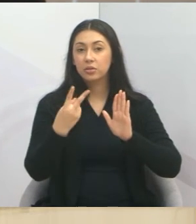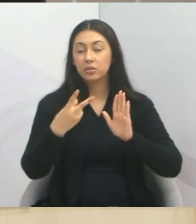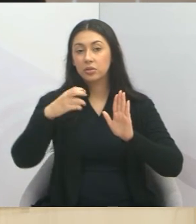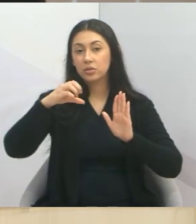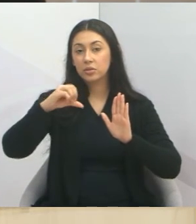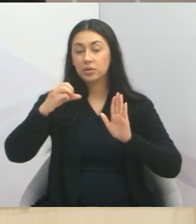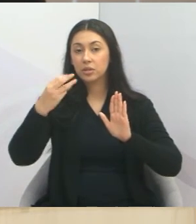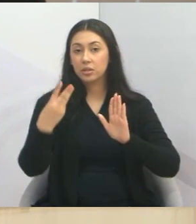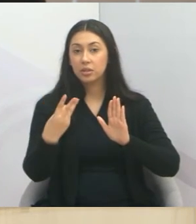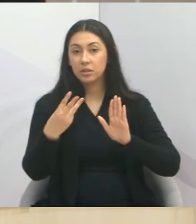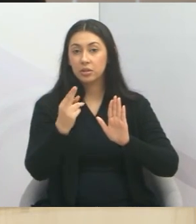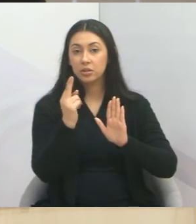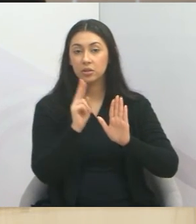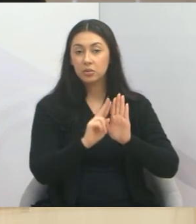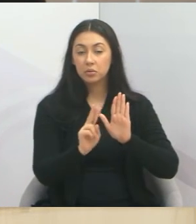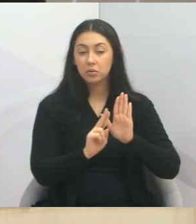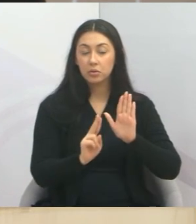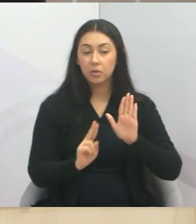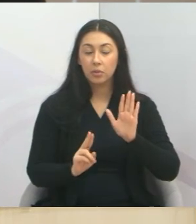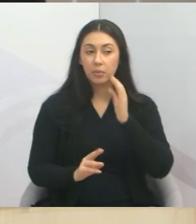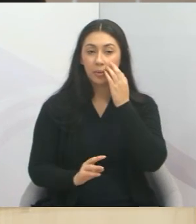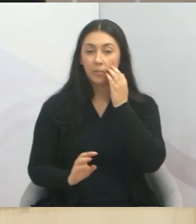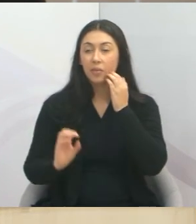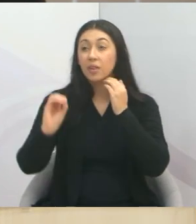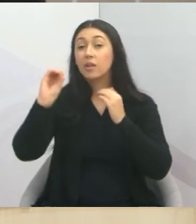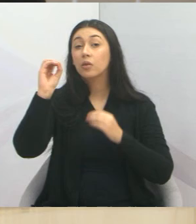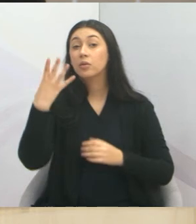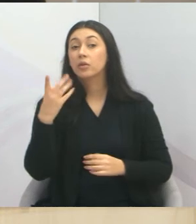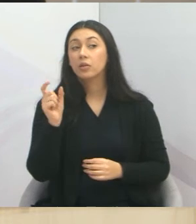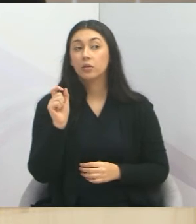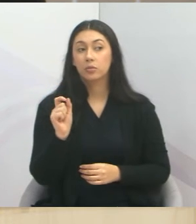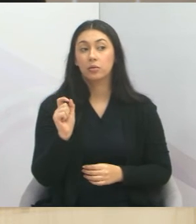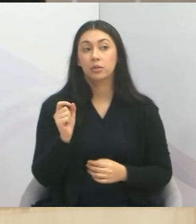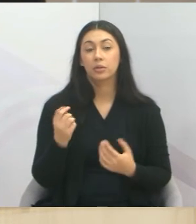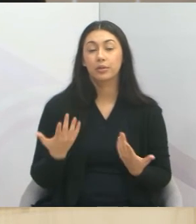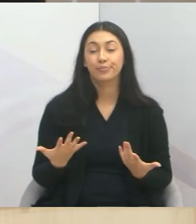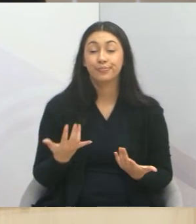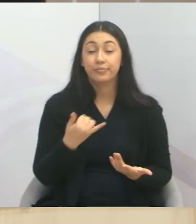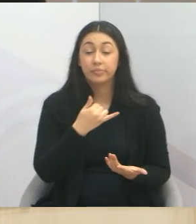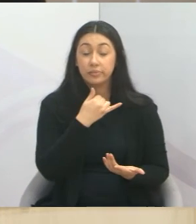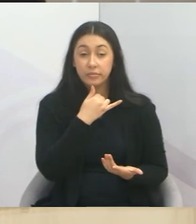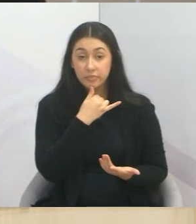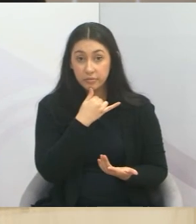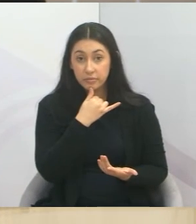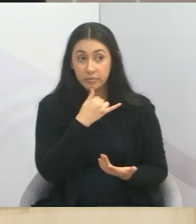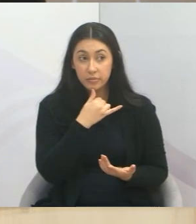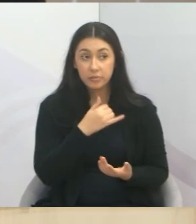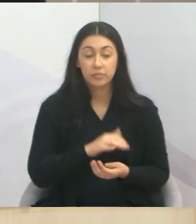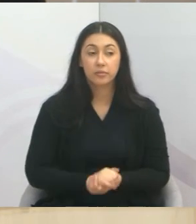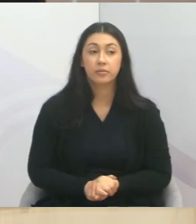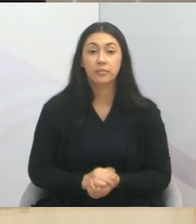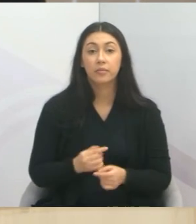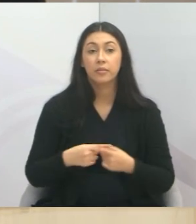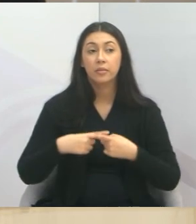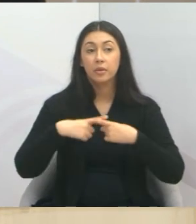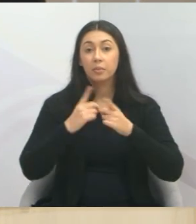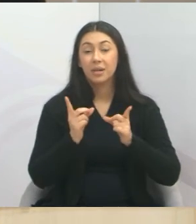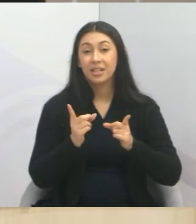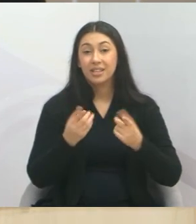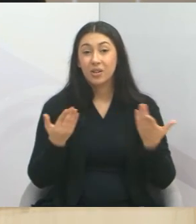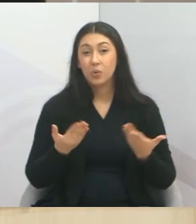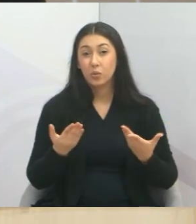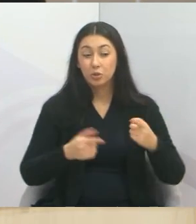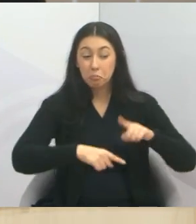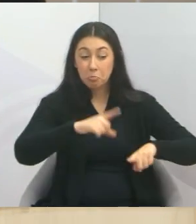existentes no reino uni e o que que tá acontecendo infelizmente devido à falta de